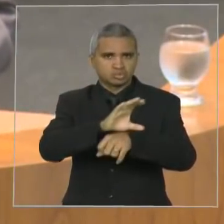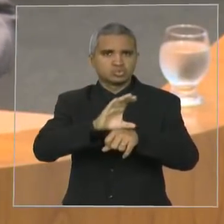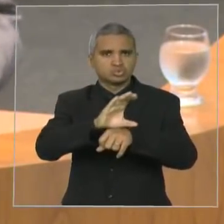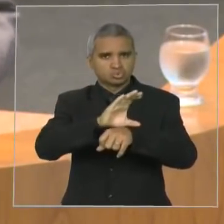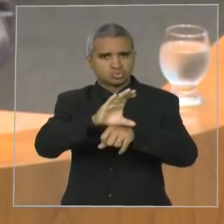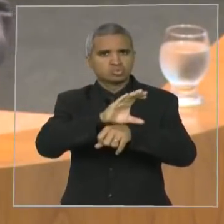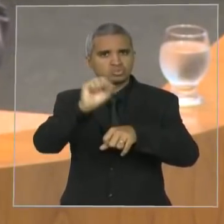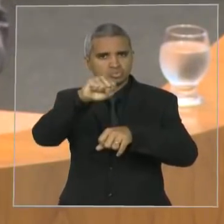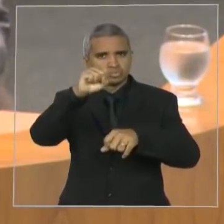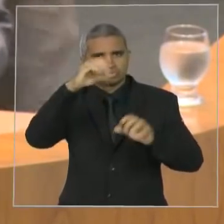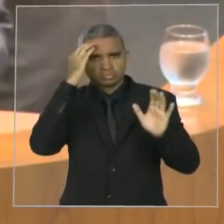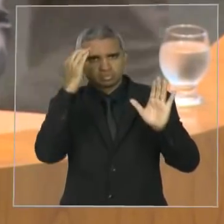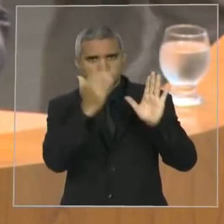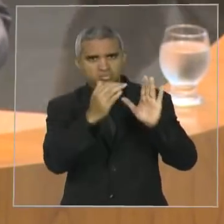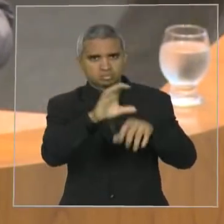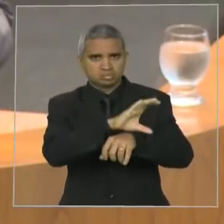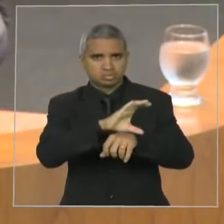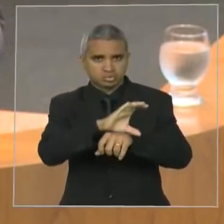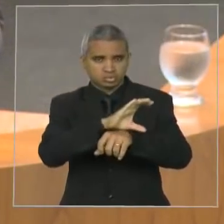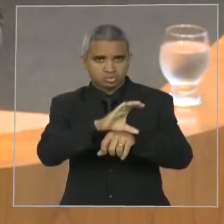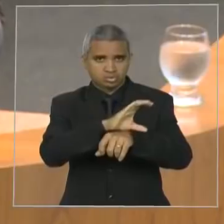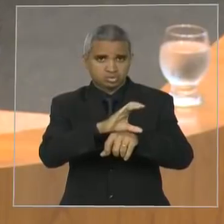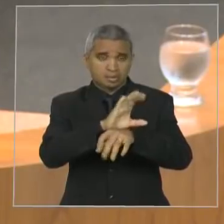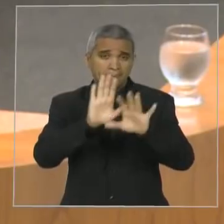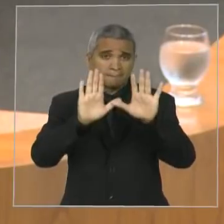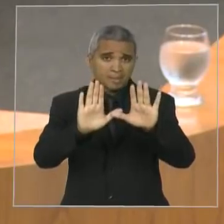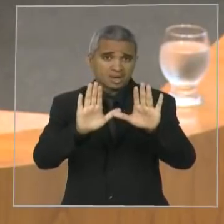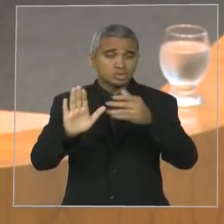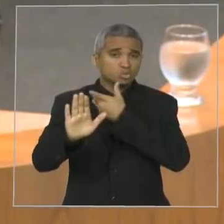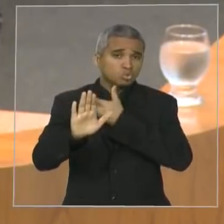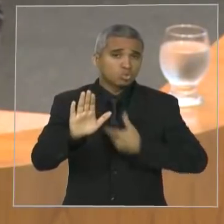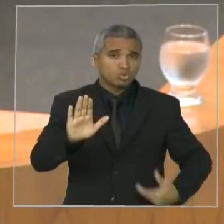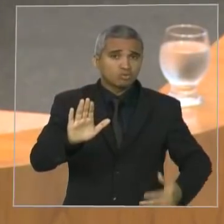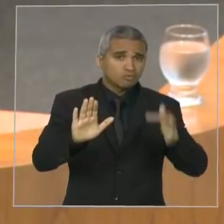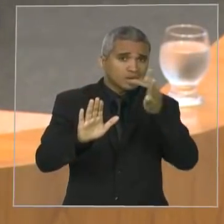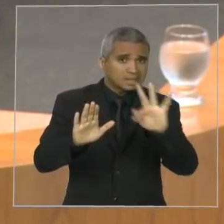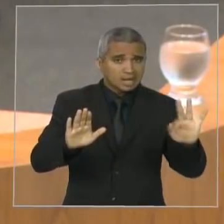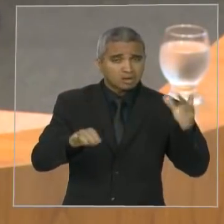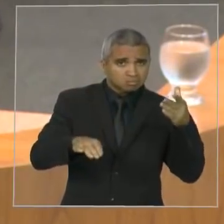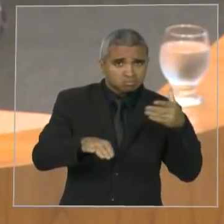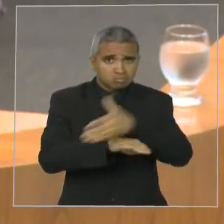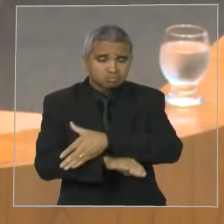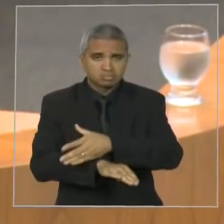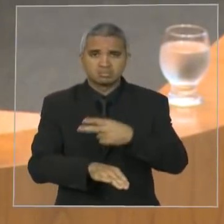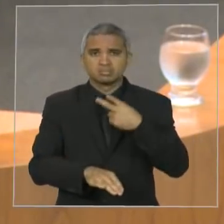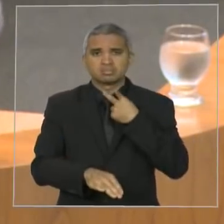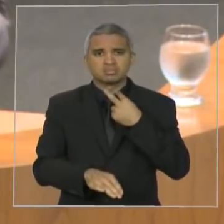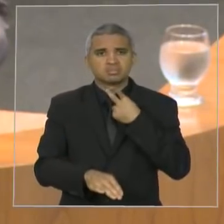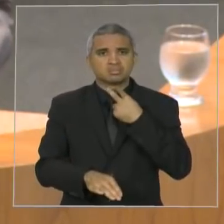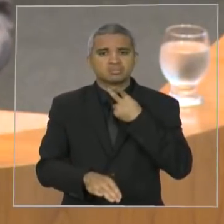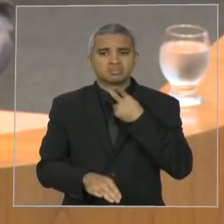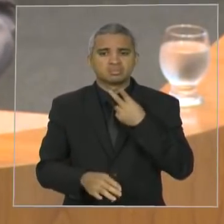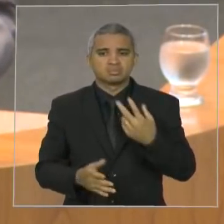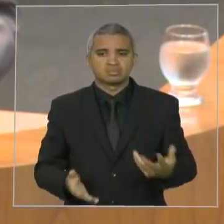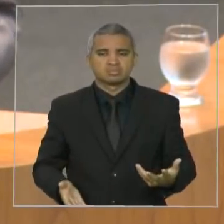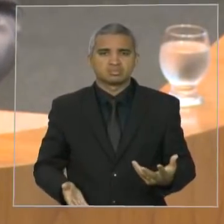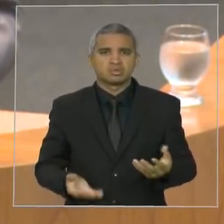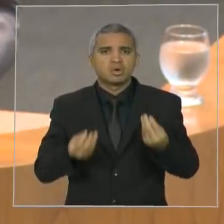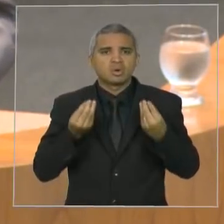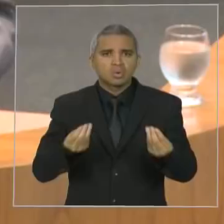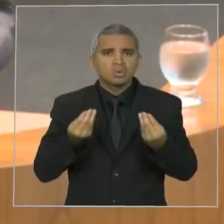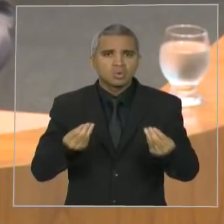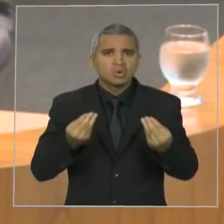Não vamos nos opor às nossas Forças Armadas, que estão cumprindo uma ordem